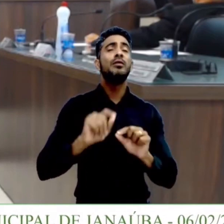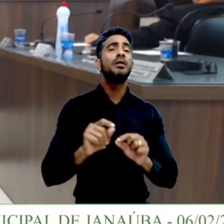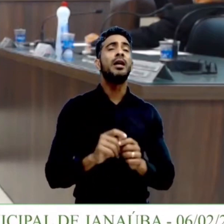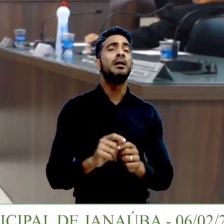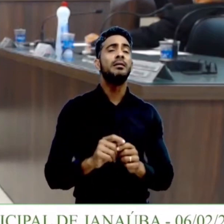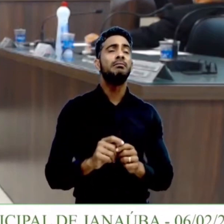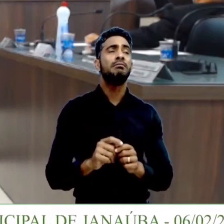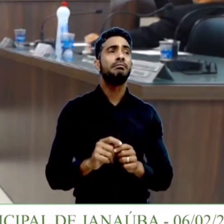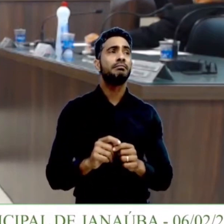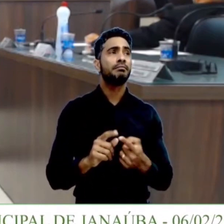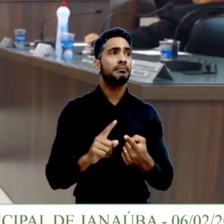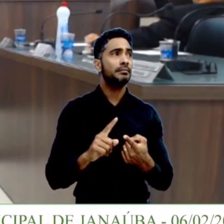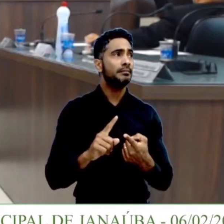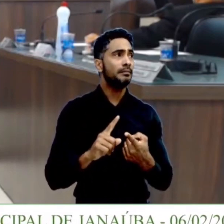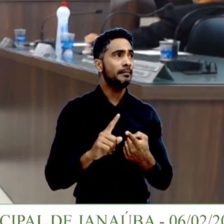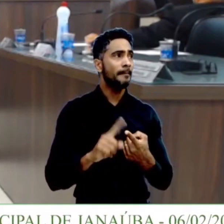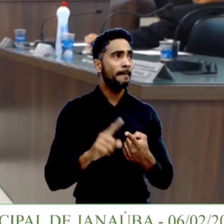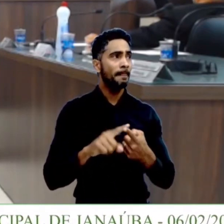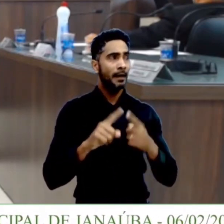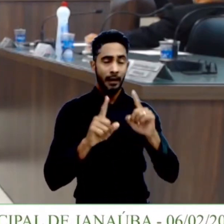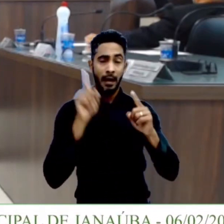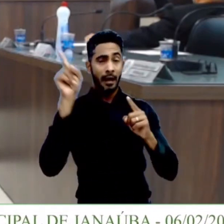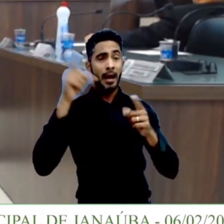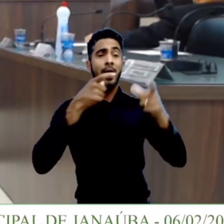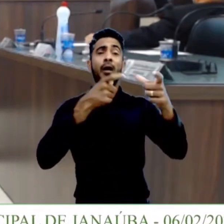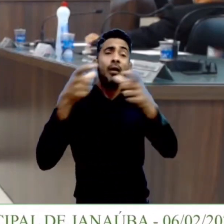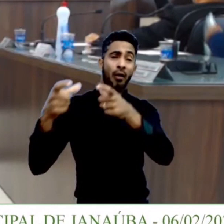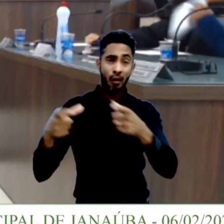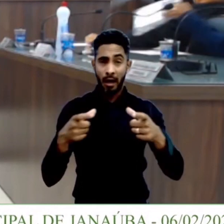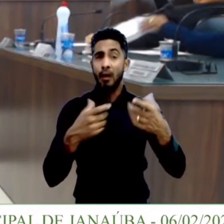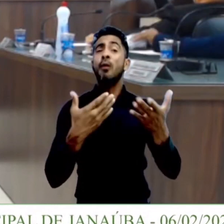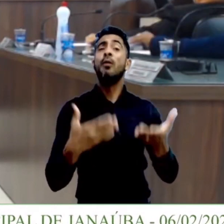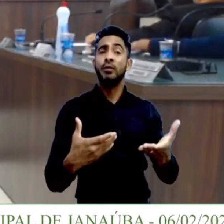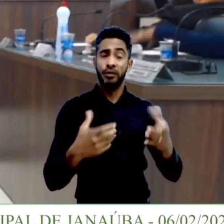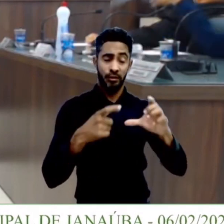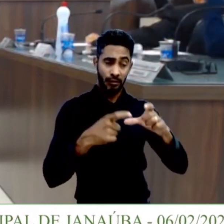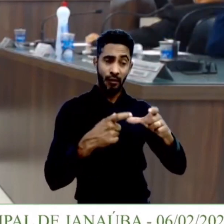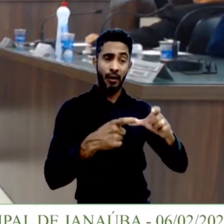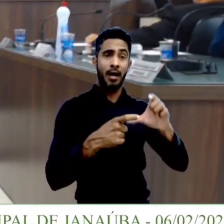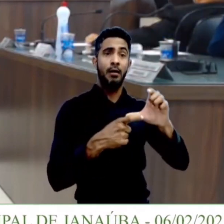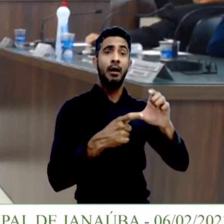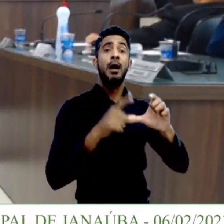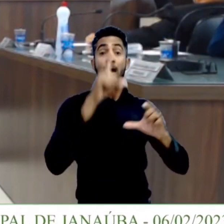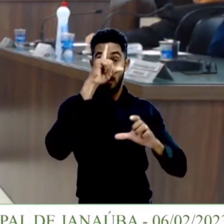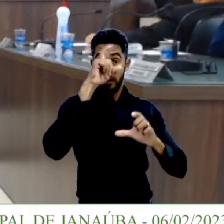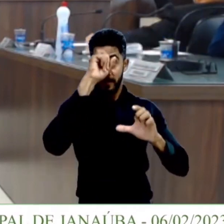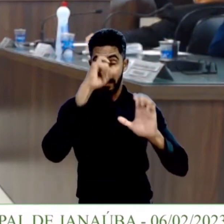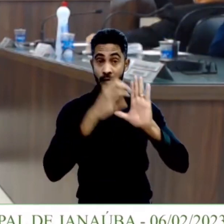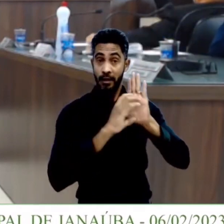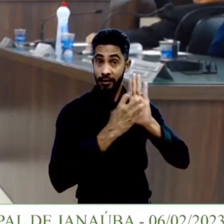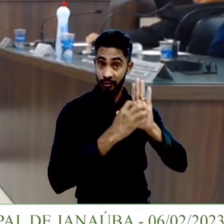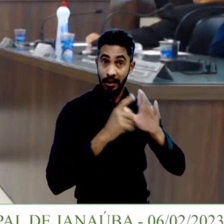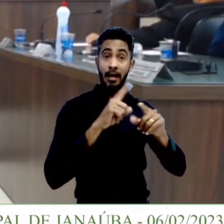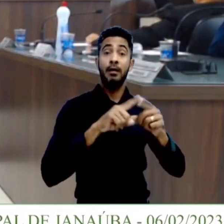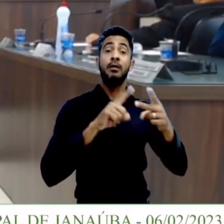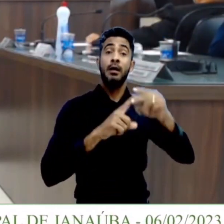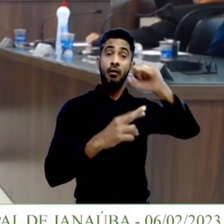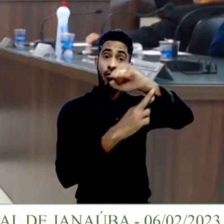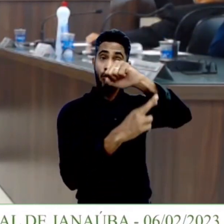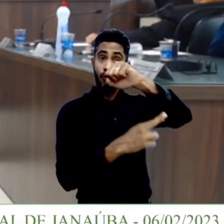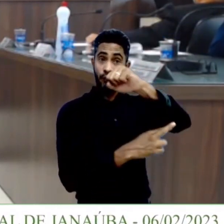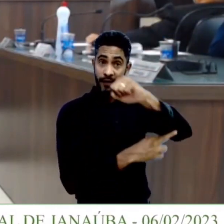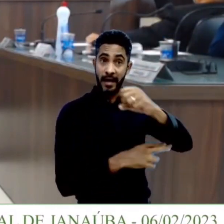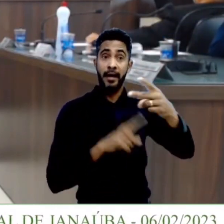os principais pontos são lá em frente ao regional, como eu falei, na Praça Dr. Roque, na rodoviária e ali na Praça de Skate. Se a